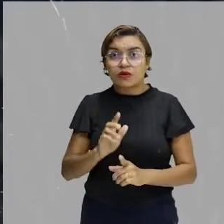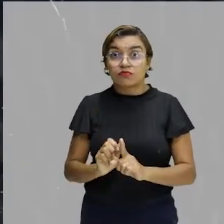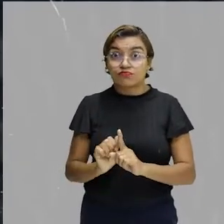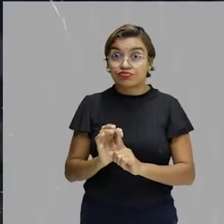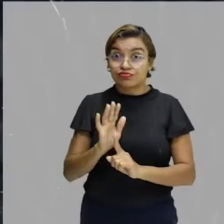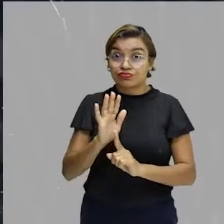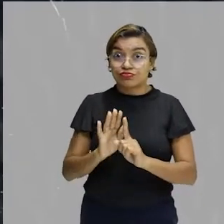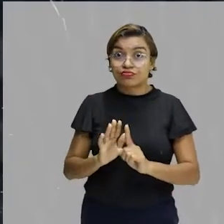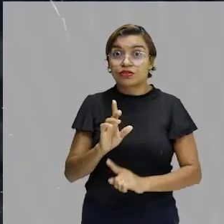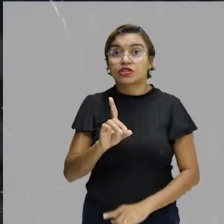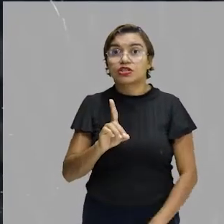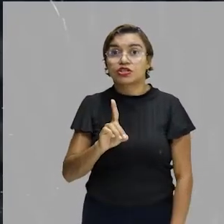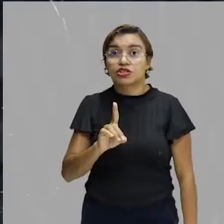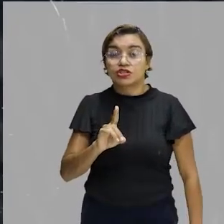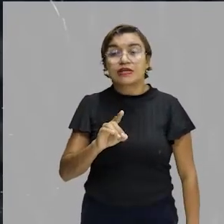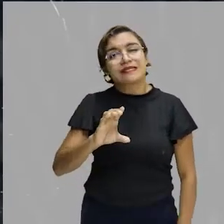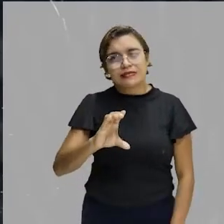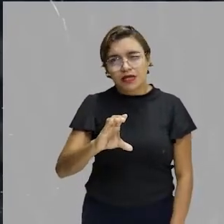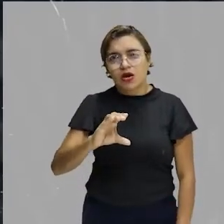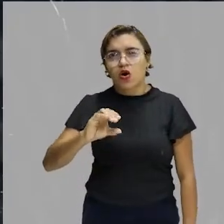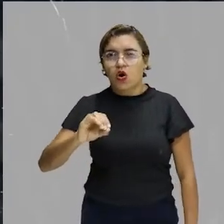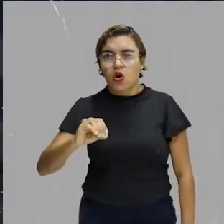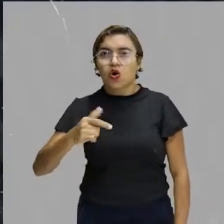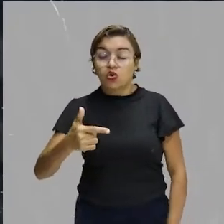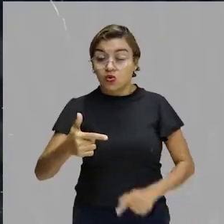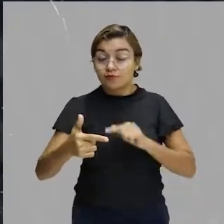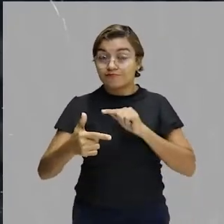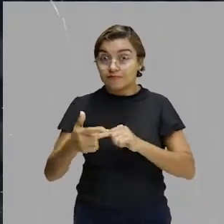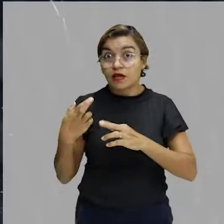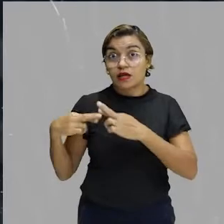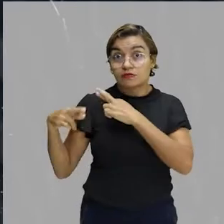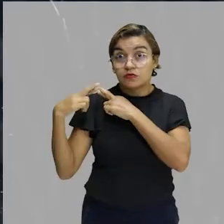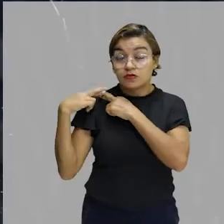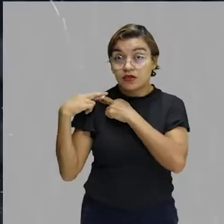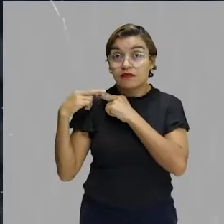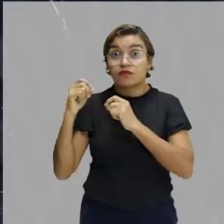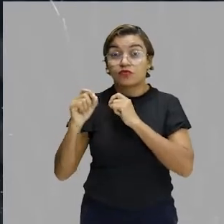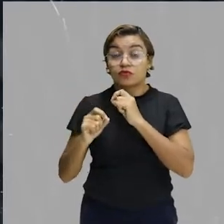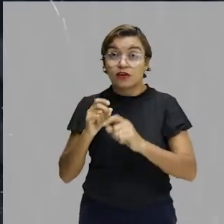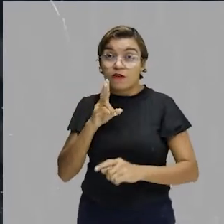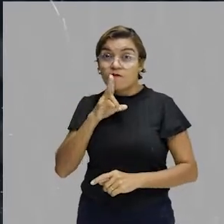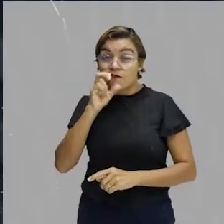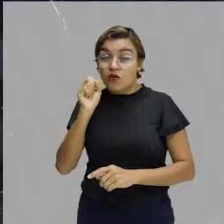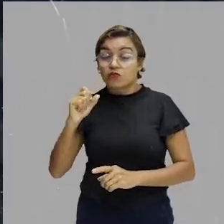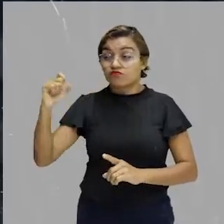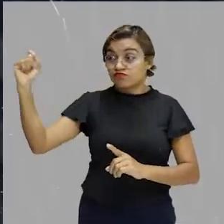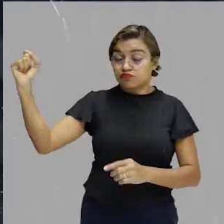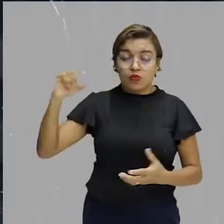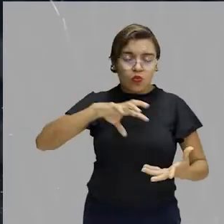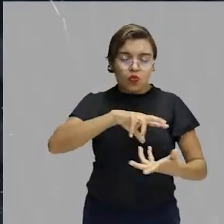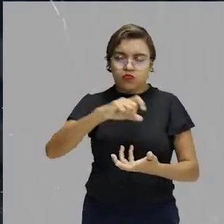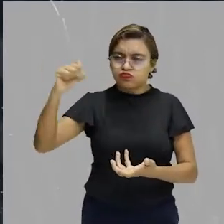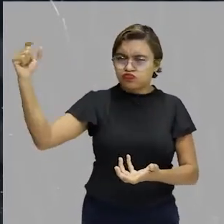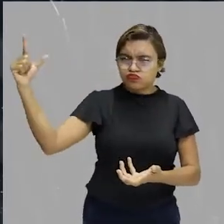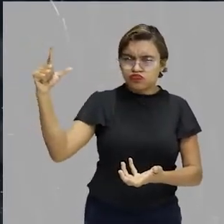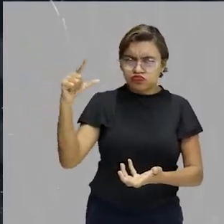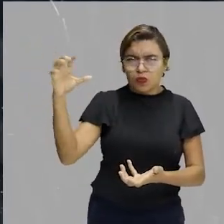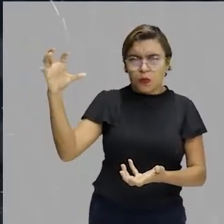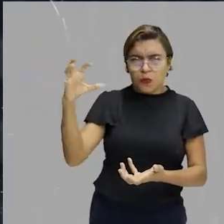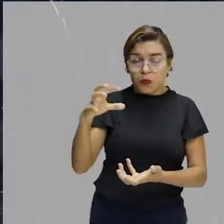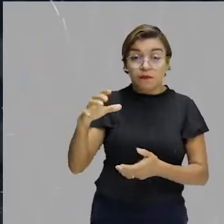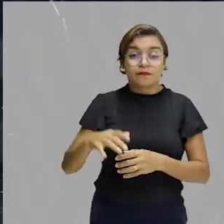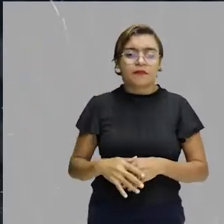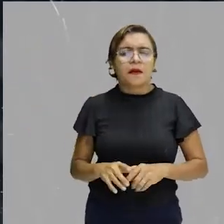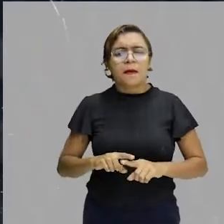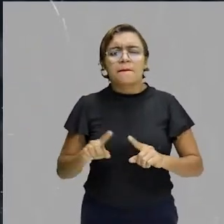de carbono, né, o CO2, que é o grande responsável pela intensificação do efeito estufa e do aquecimento global. Mas o